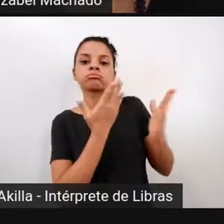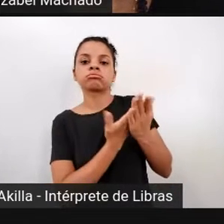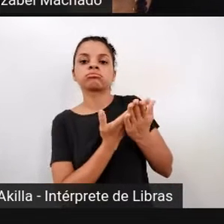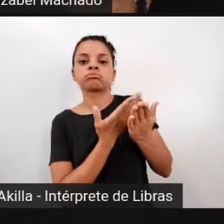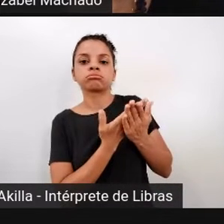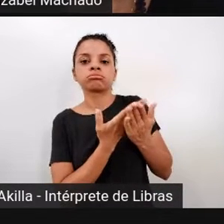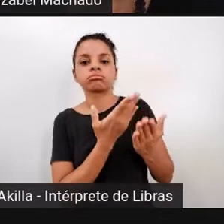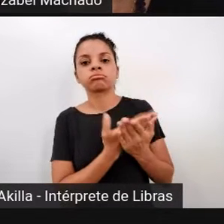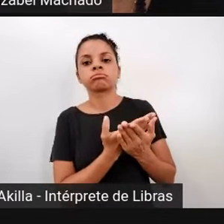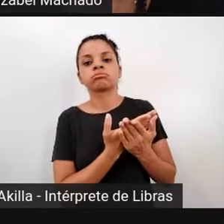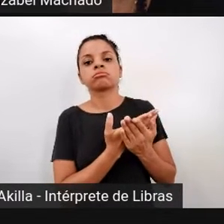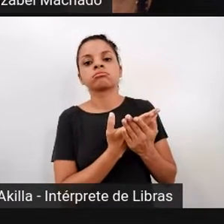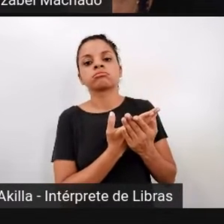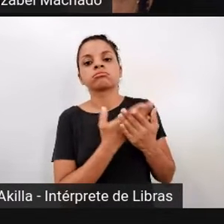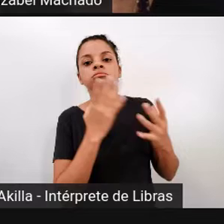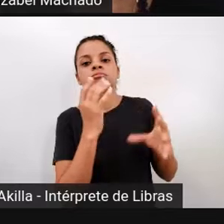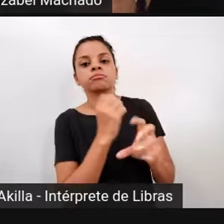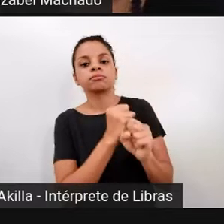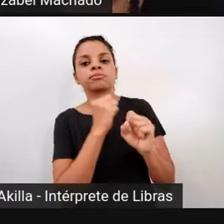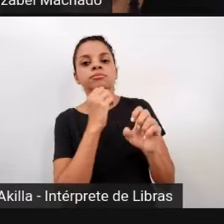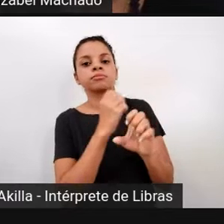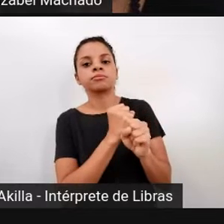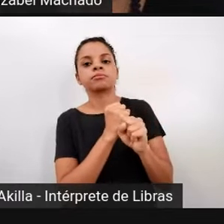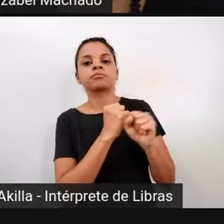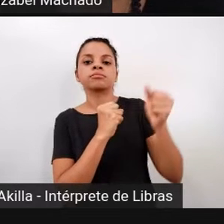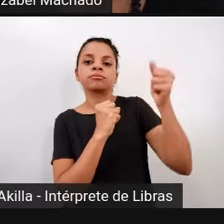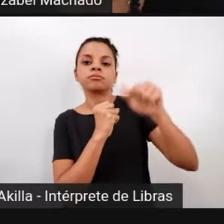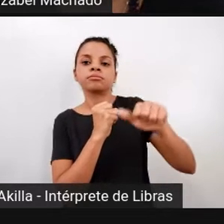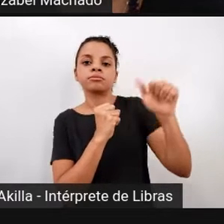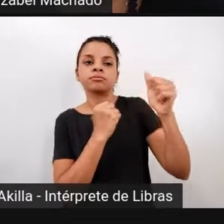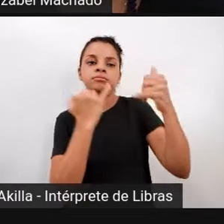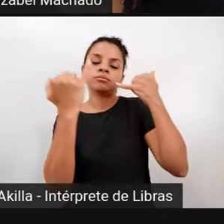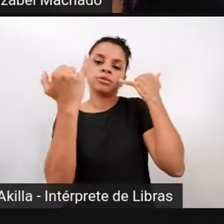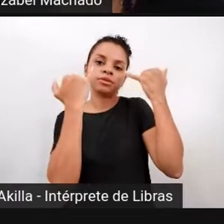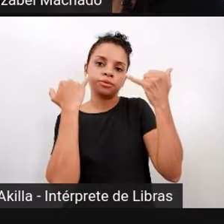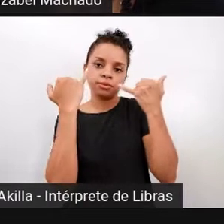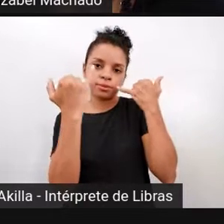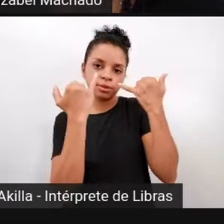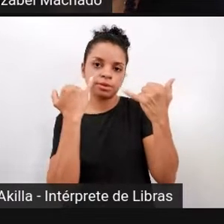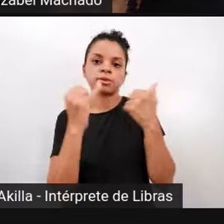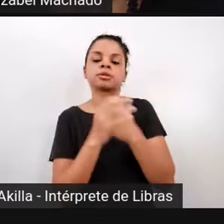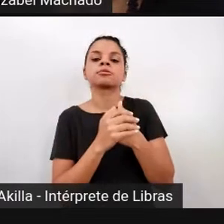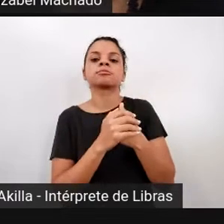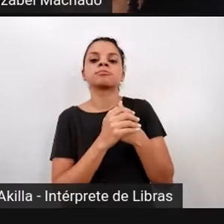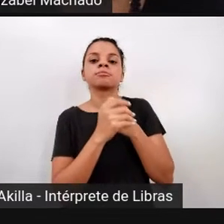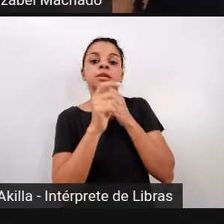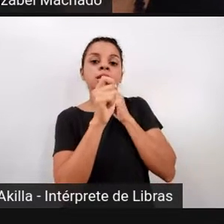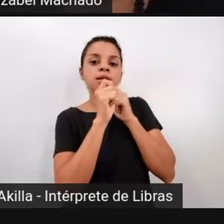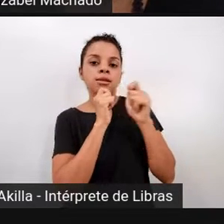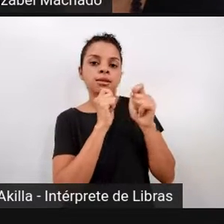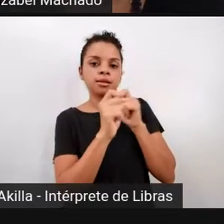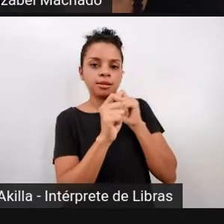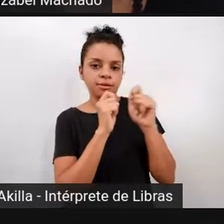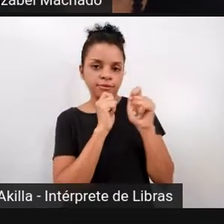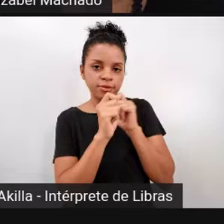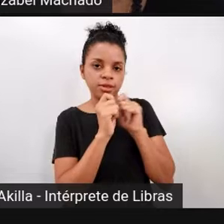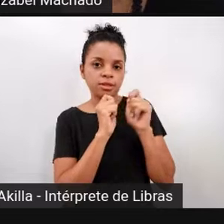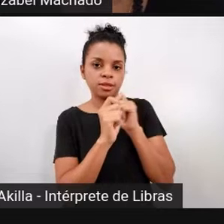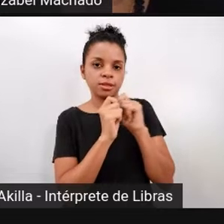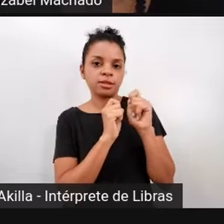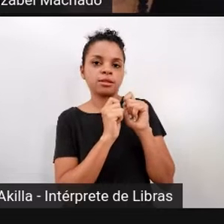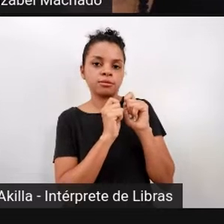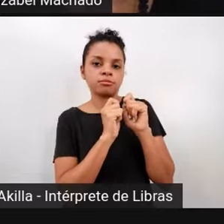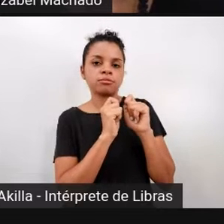a quantificação e análise qualitativa das informações checadas, entrevistas com os gestores e precursores